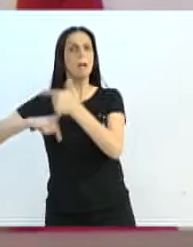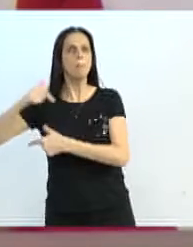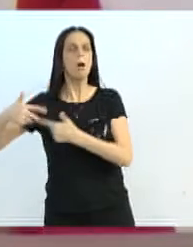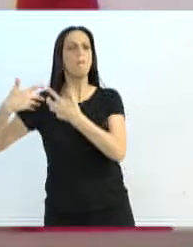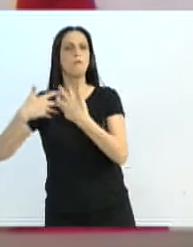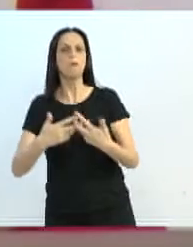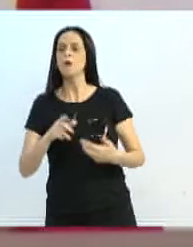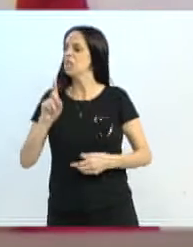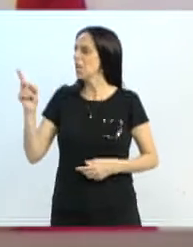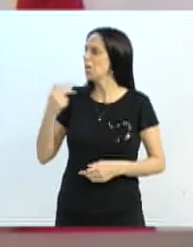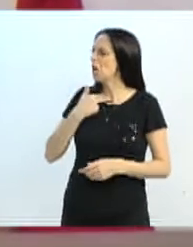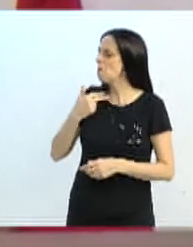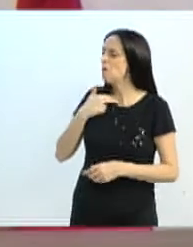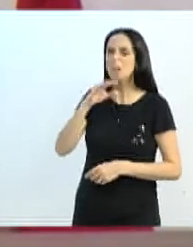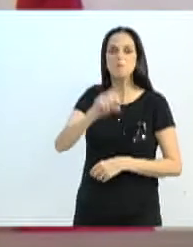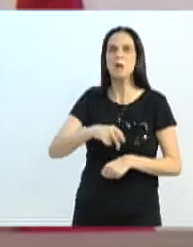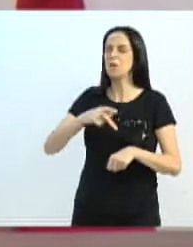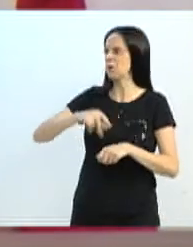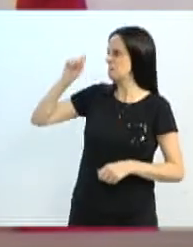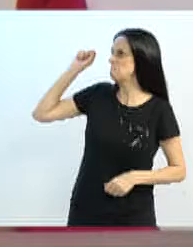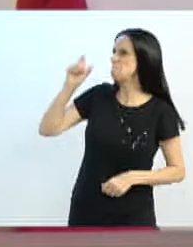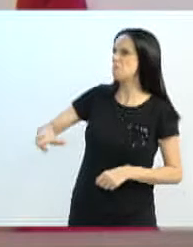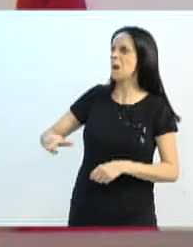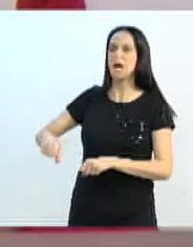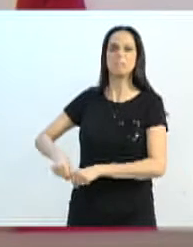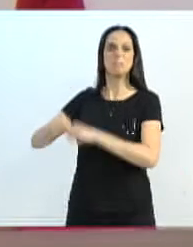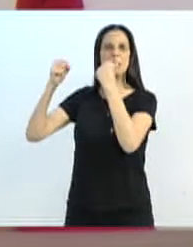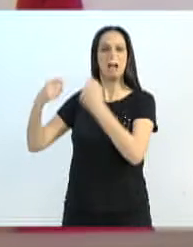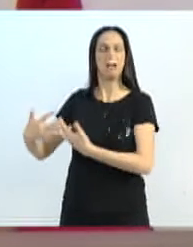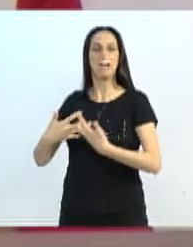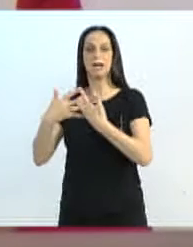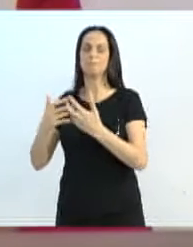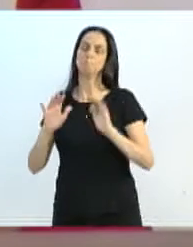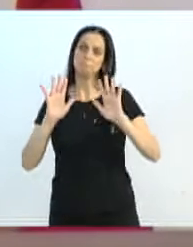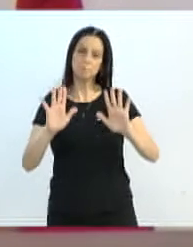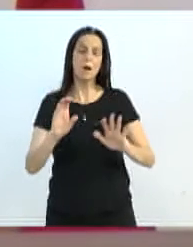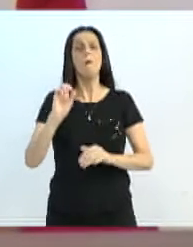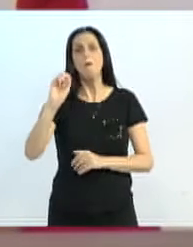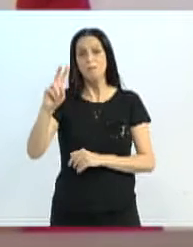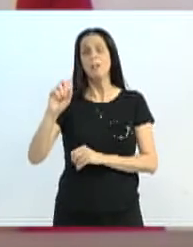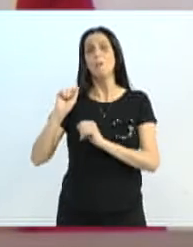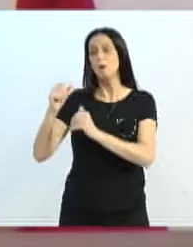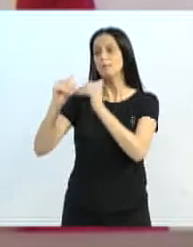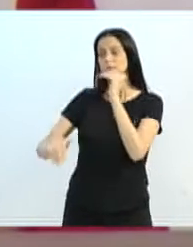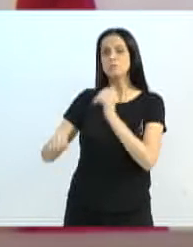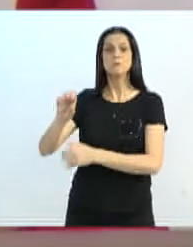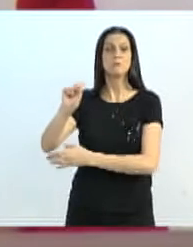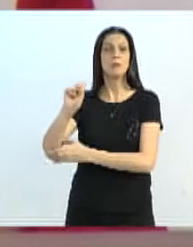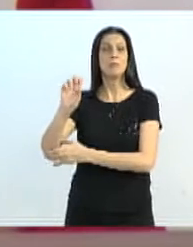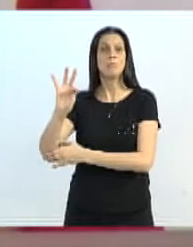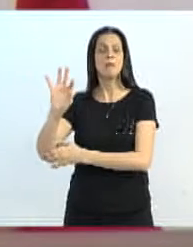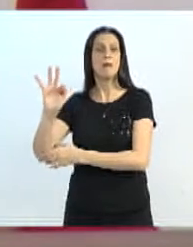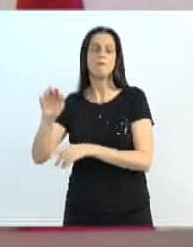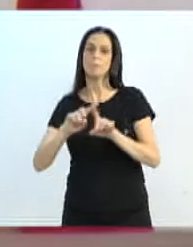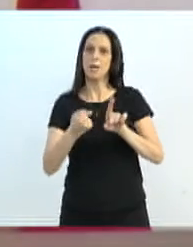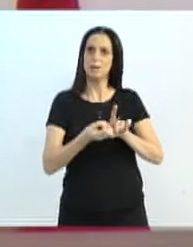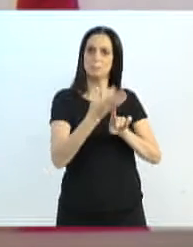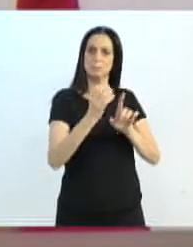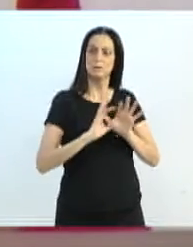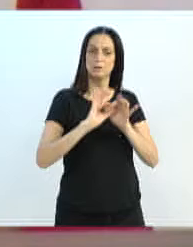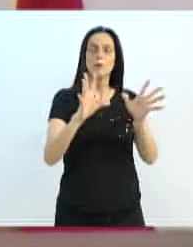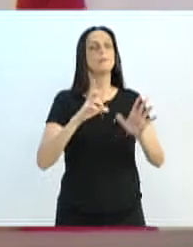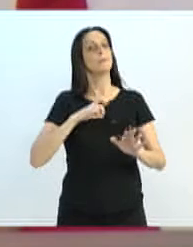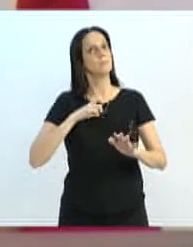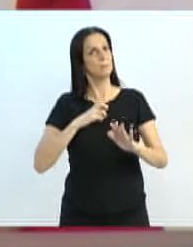sendo quebrados, algo descabido. Podemos discordar do STF, disso ou daquilo, mas liberdade de expressão tem limites quando ela extrapola o